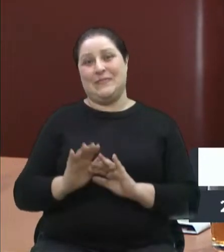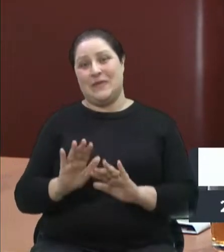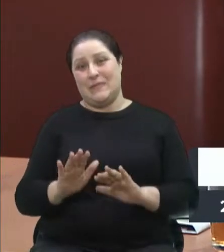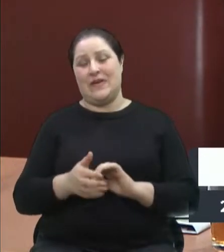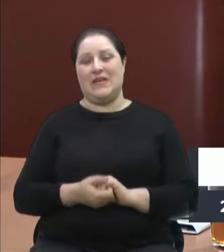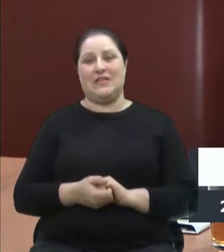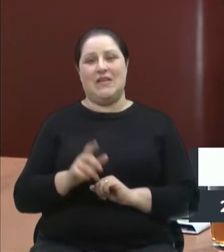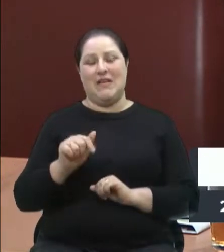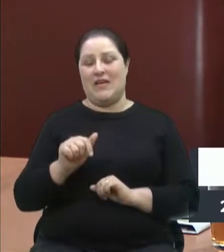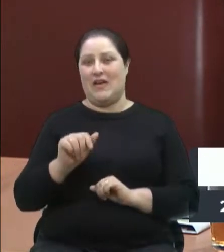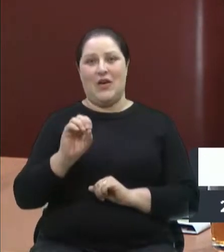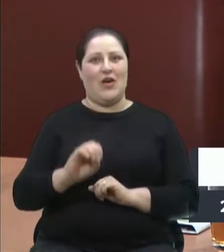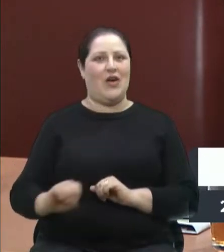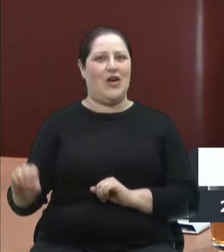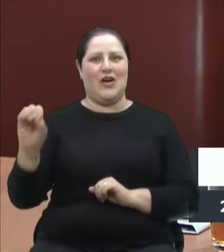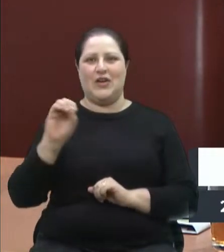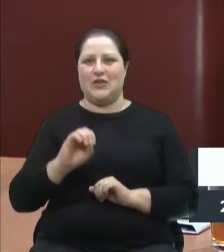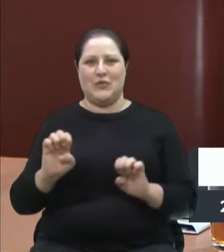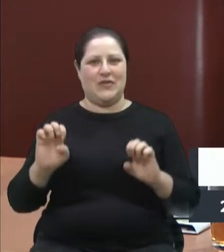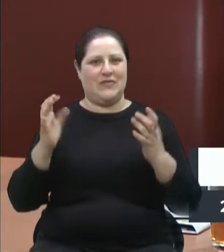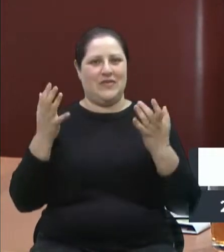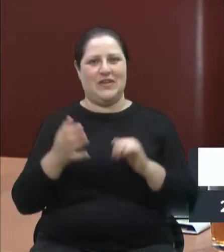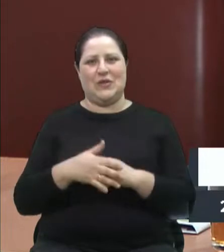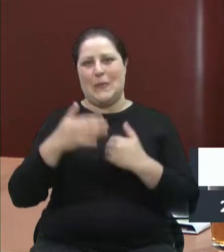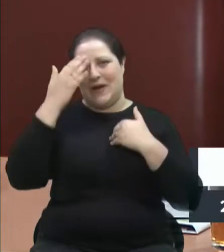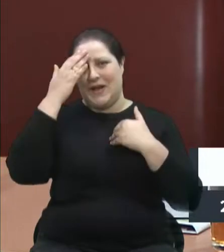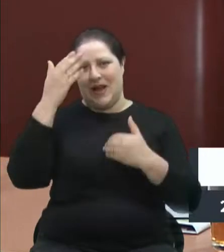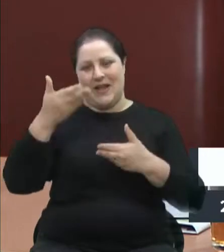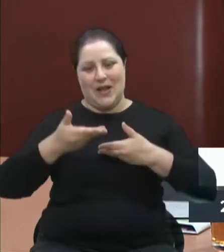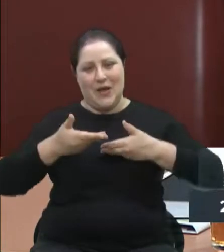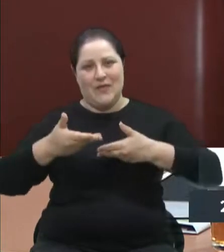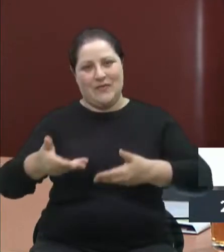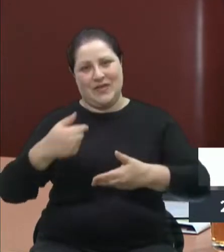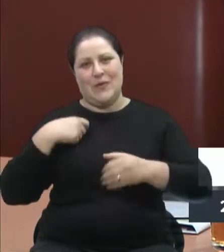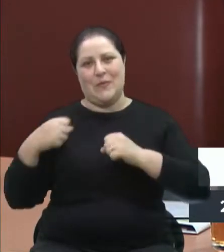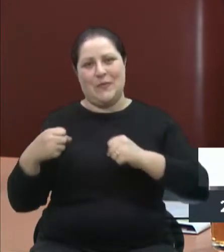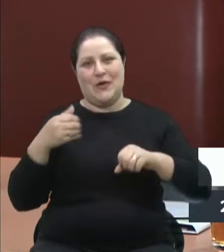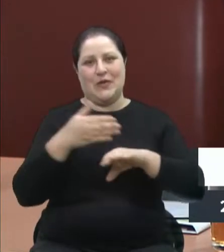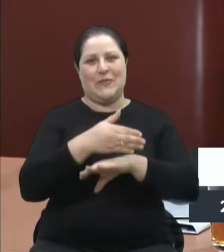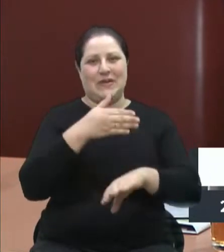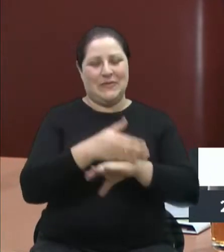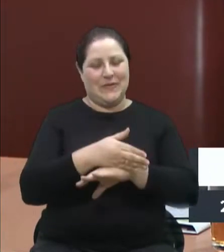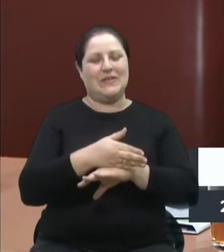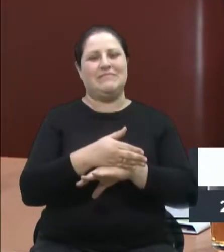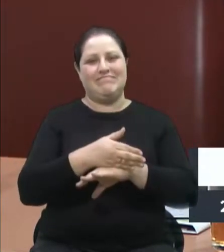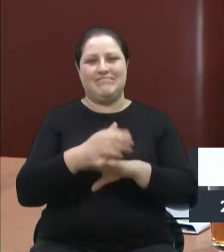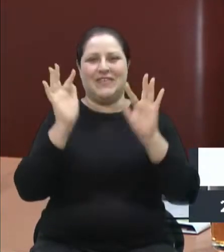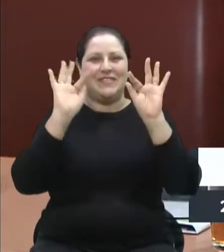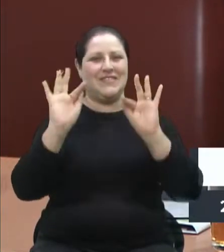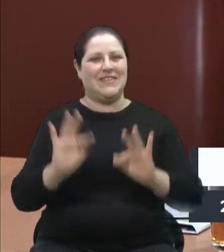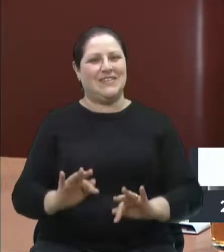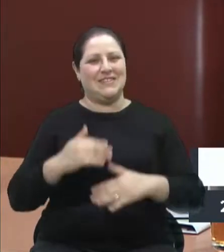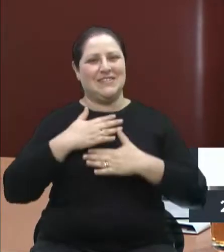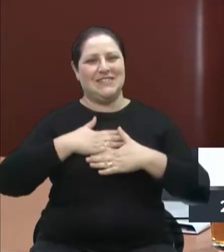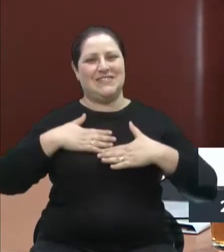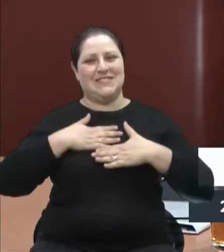foi show de bola mesmo muito obrigado por por me convidar eu poder participar desse evento a gente fica feliz